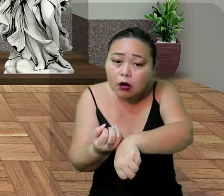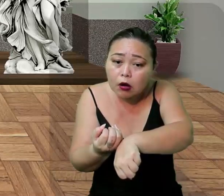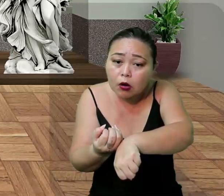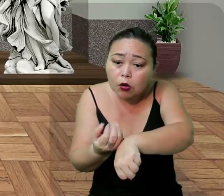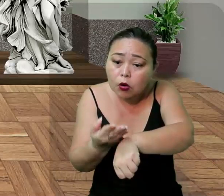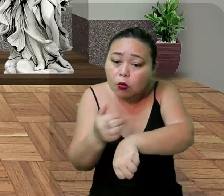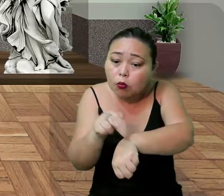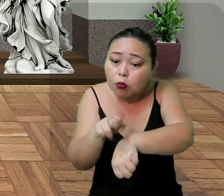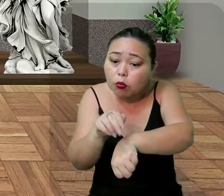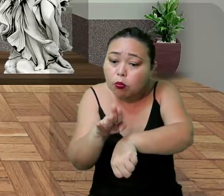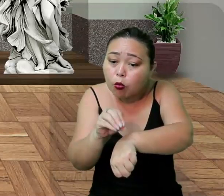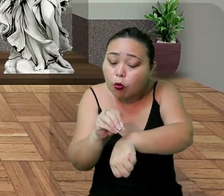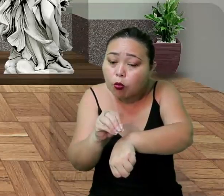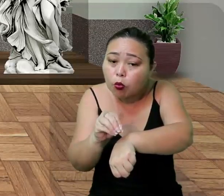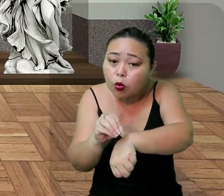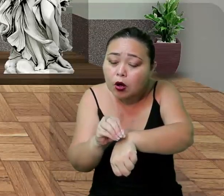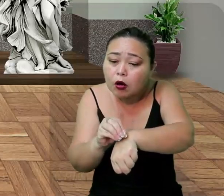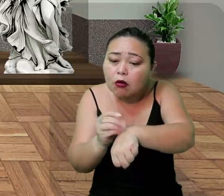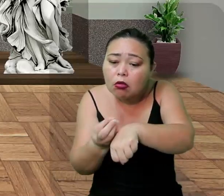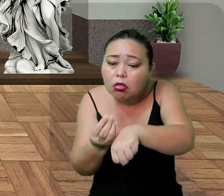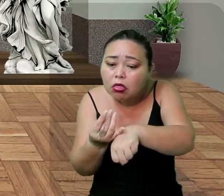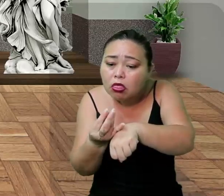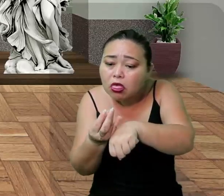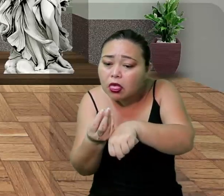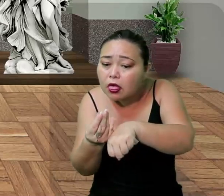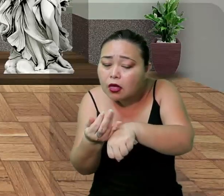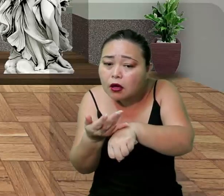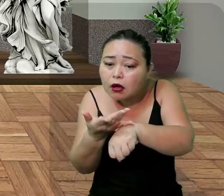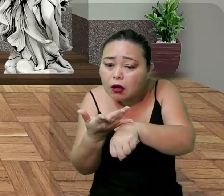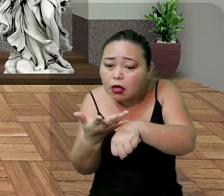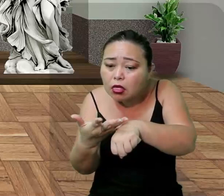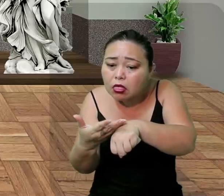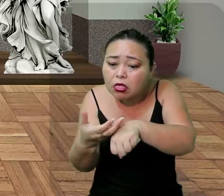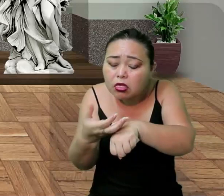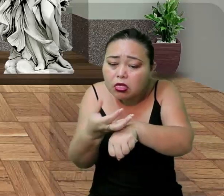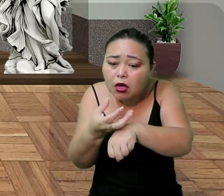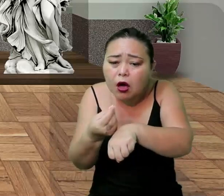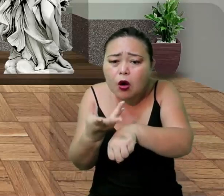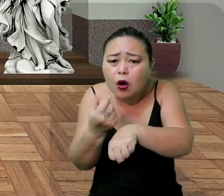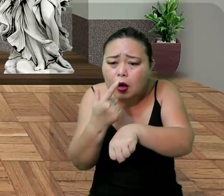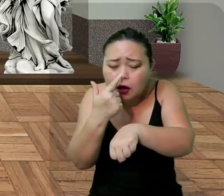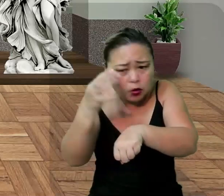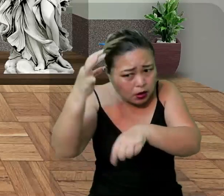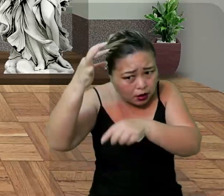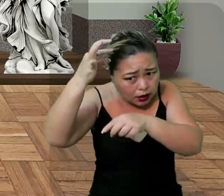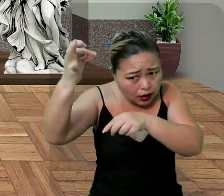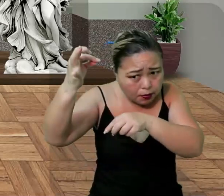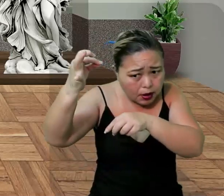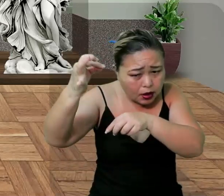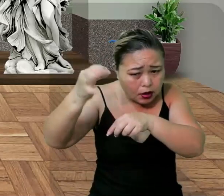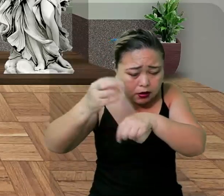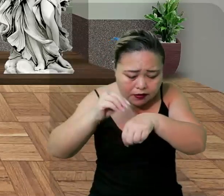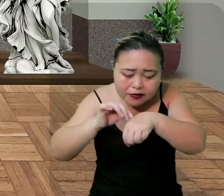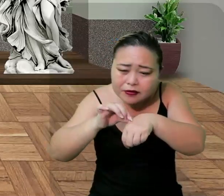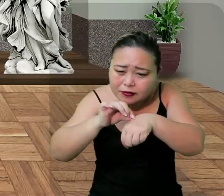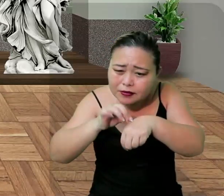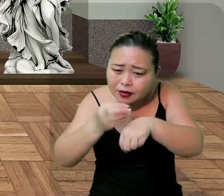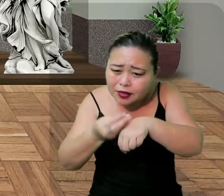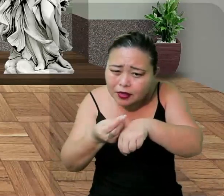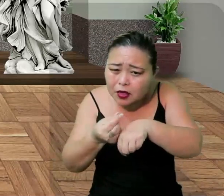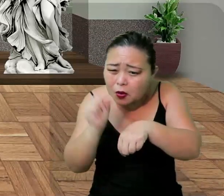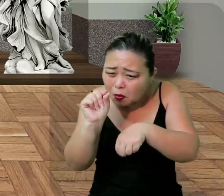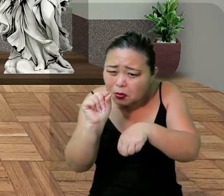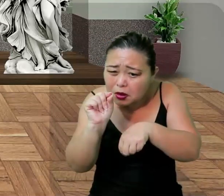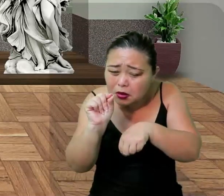chamado de bulbos, uma infecção. Não tem quando você tira o cabelo e fica infeccionado, mas